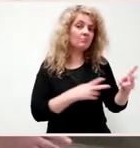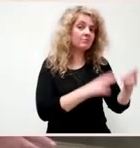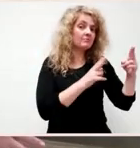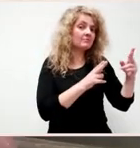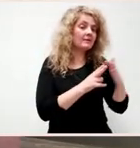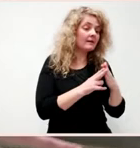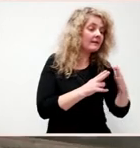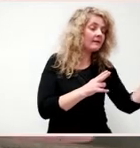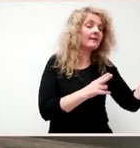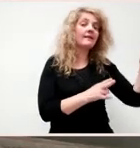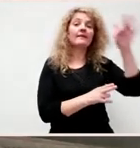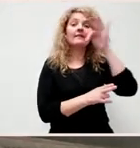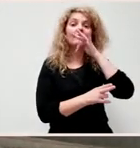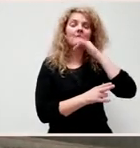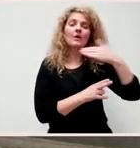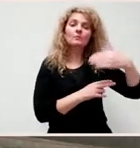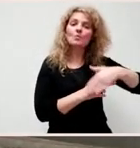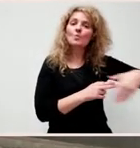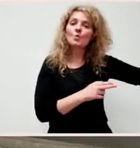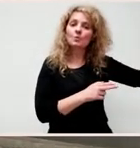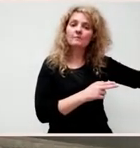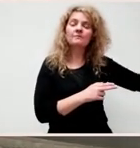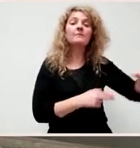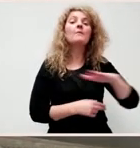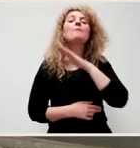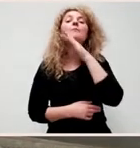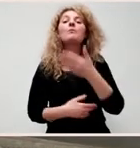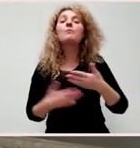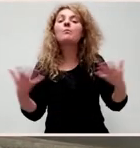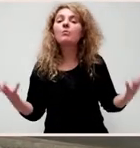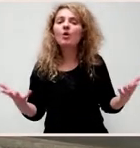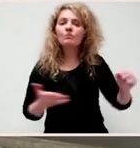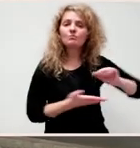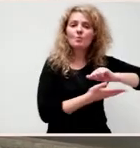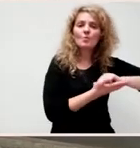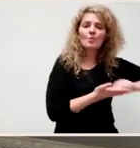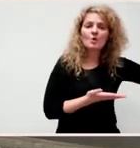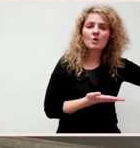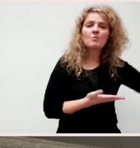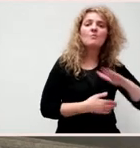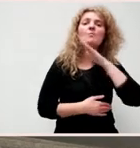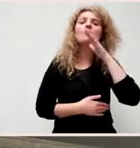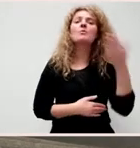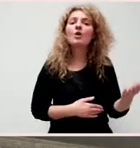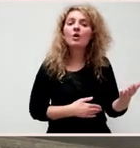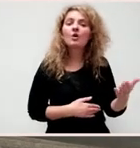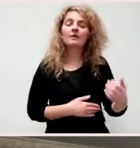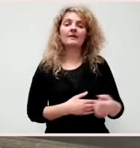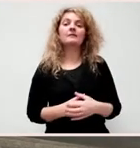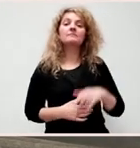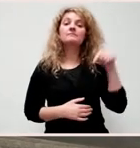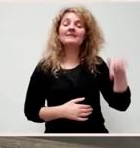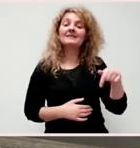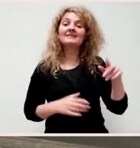da superficie aparece lisa. Que pasa? Por que non aparece a data da morte de Suero? Porque este tipo